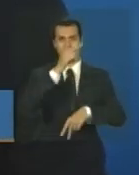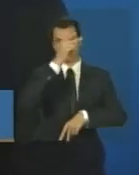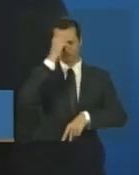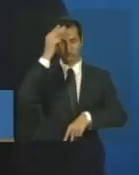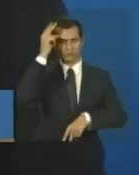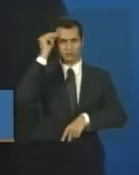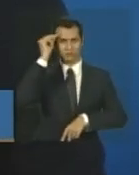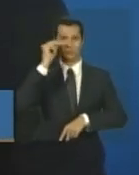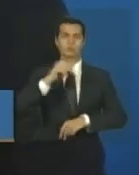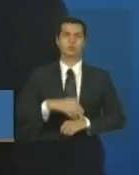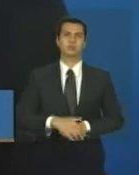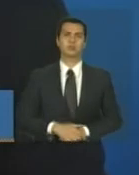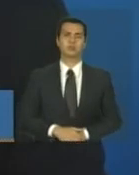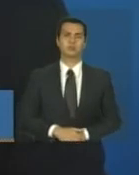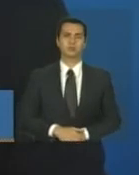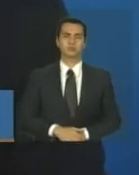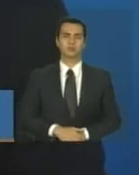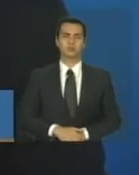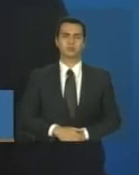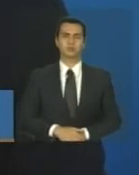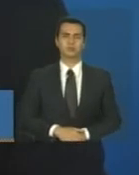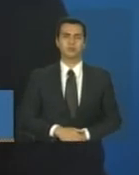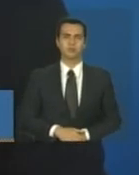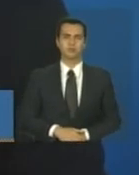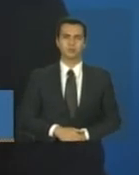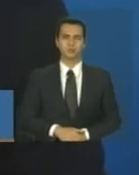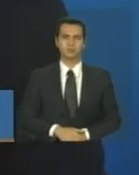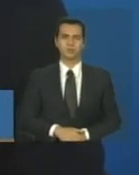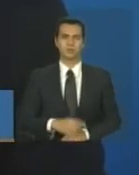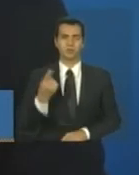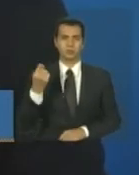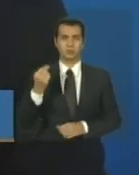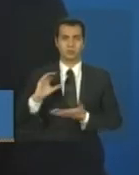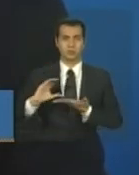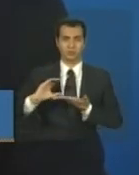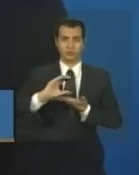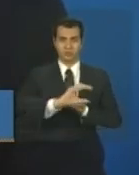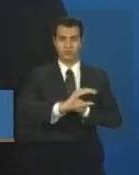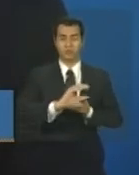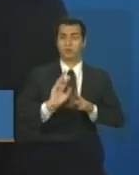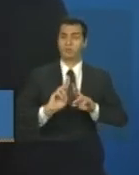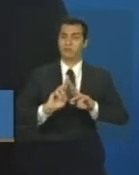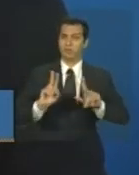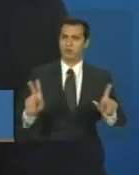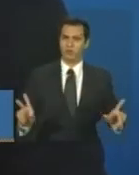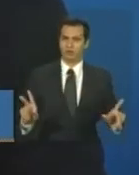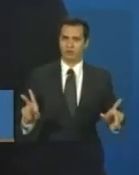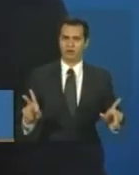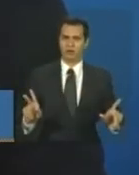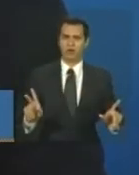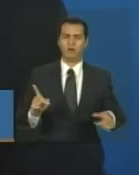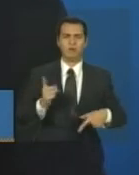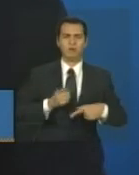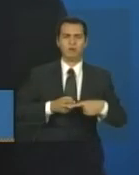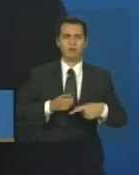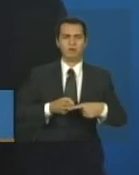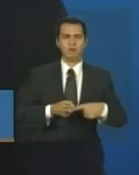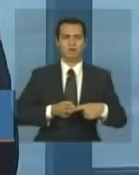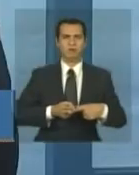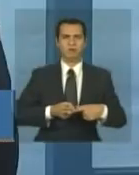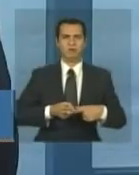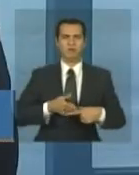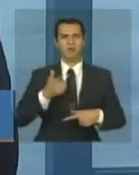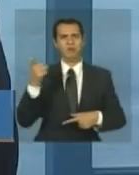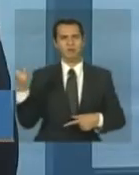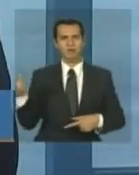ele é um recurso que ele é diferente da forma de repasse de recursos que